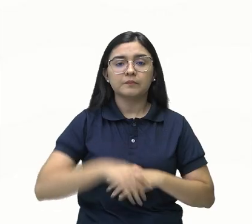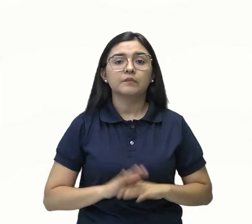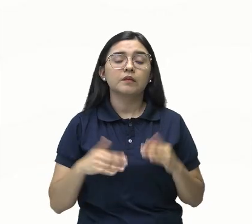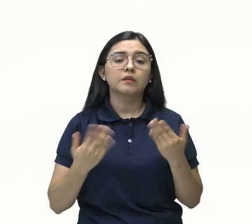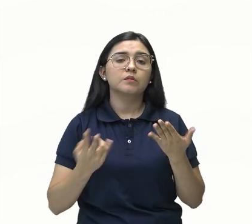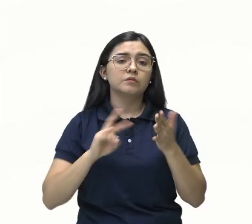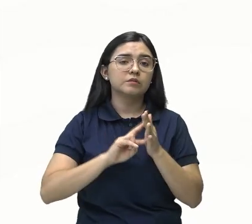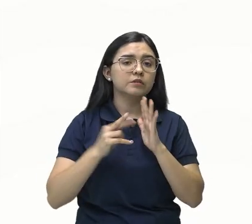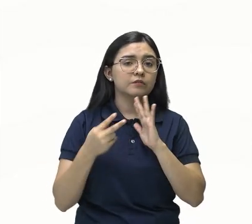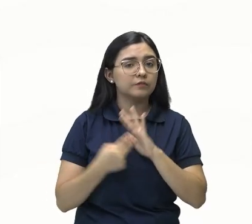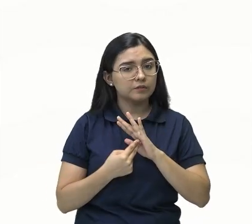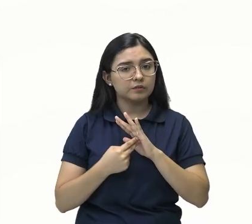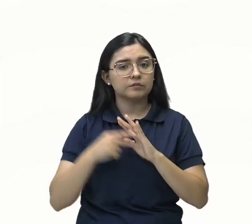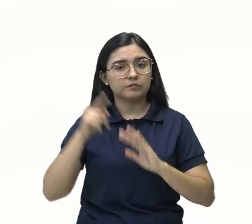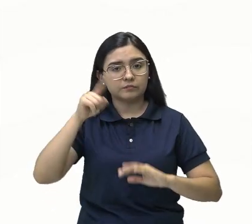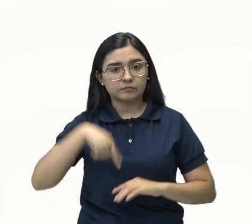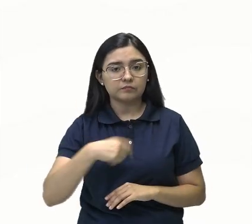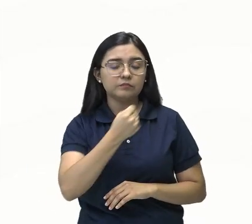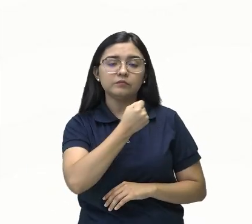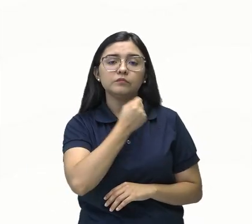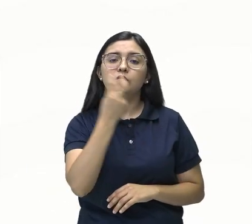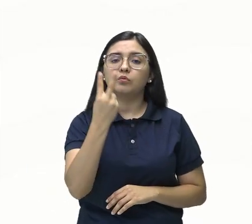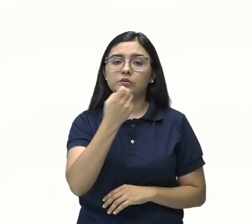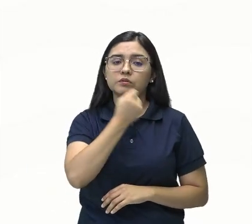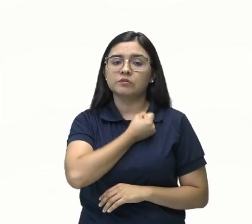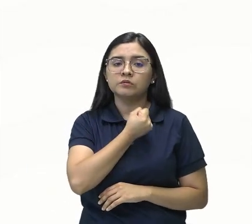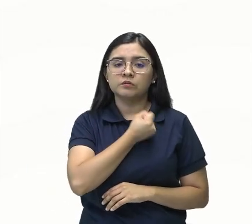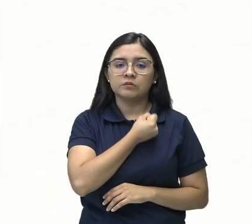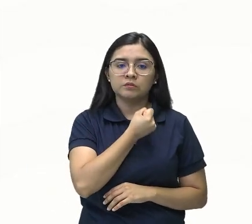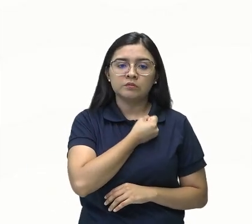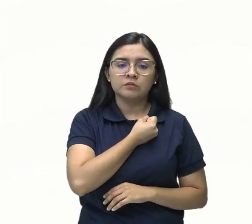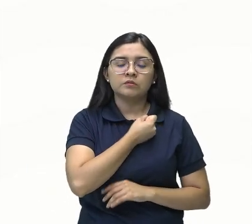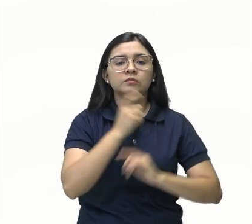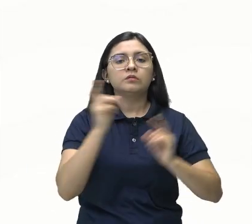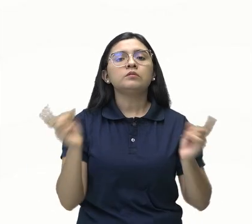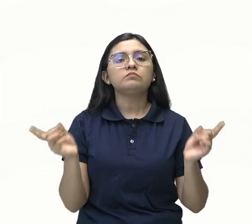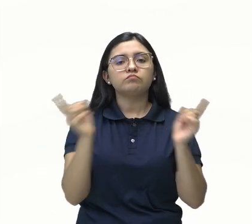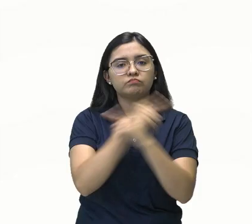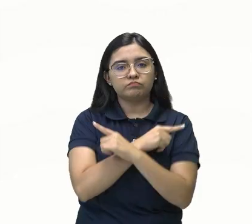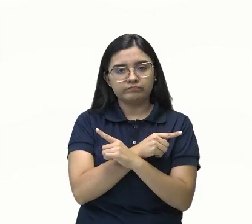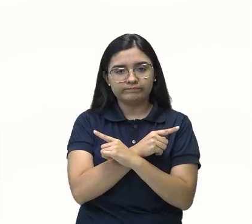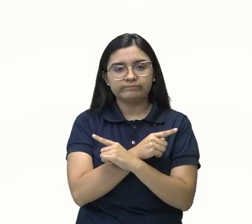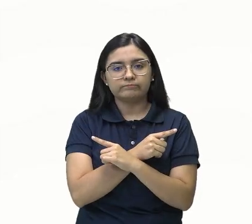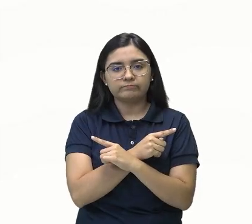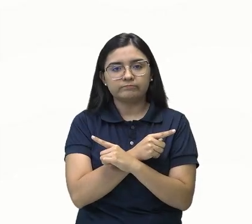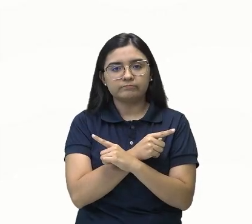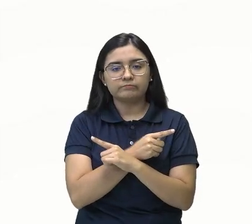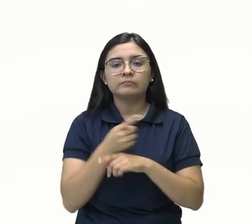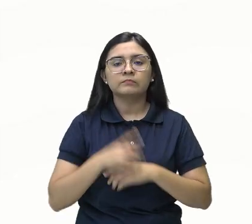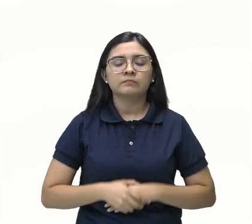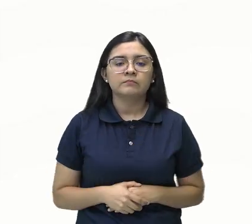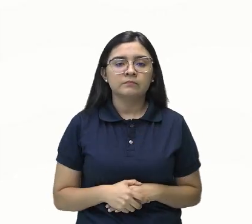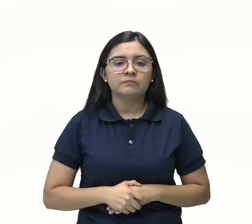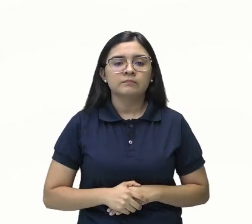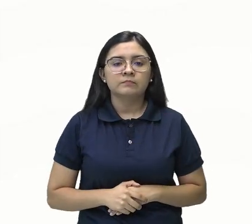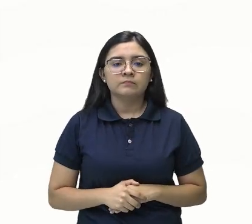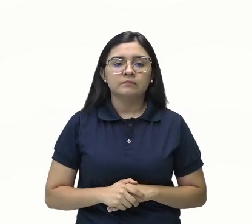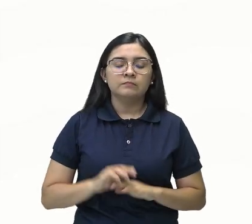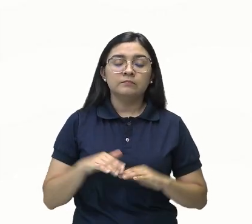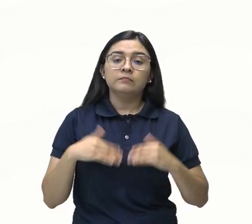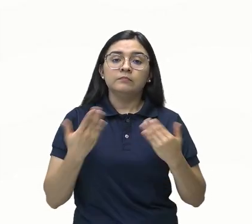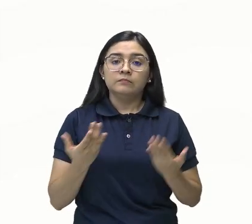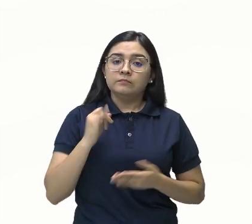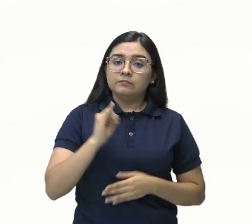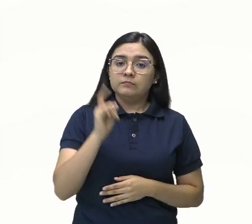Então, significa que são 2 grandezas inversamente proporcionais. E se eu tenho